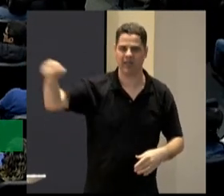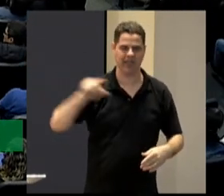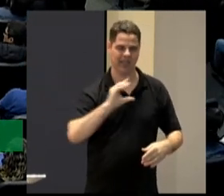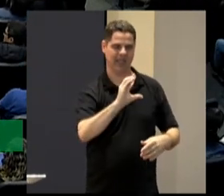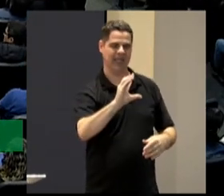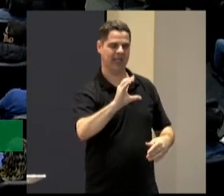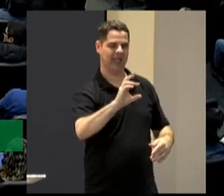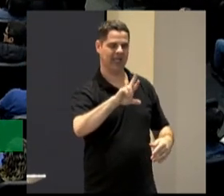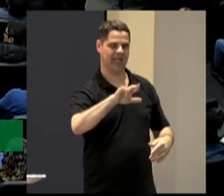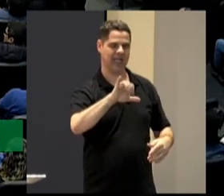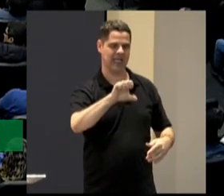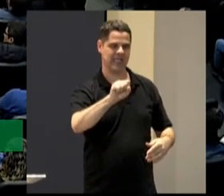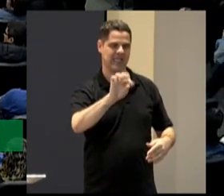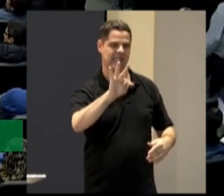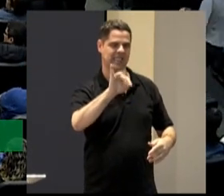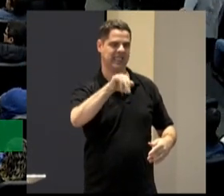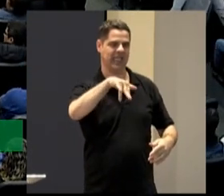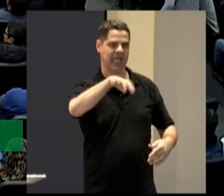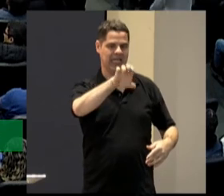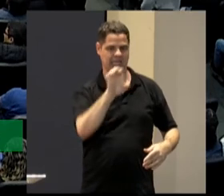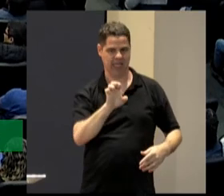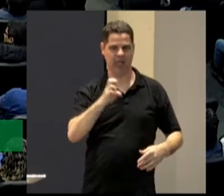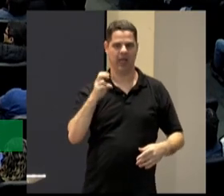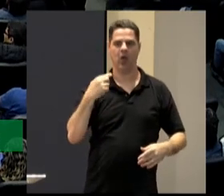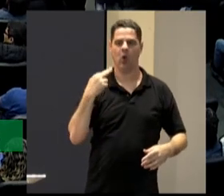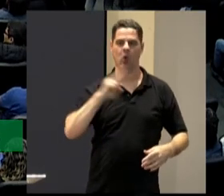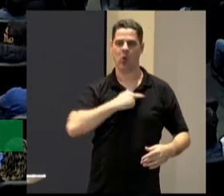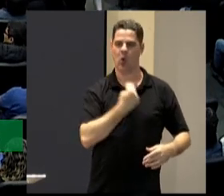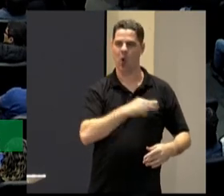Cris. Cristiane.